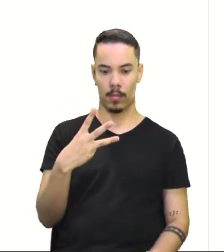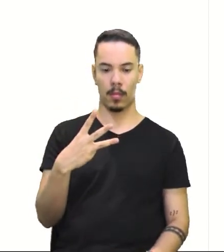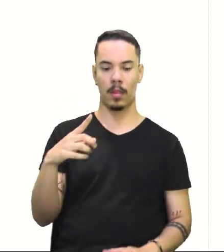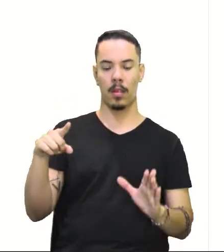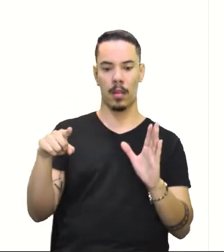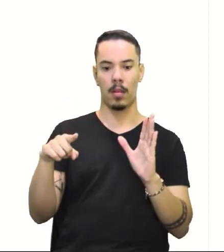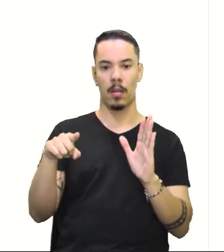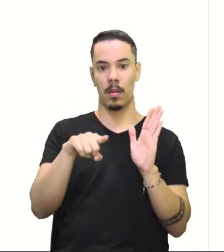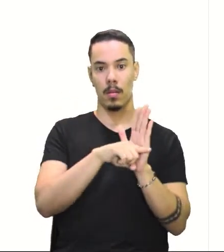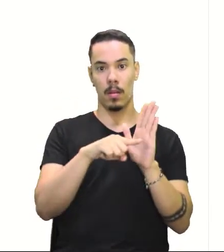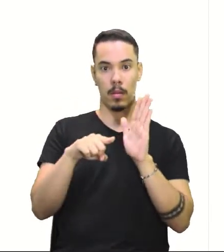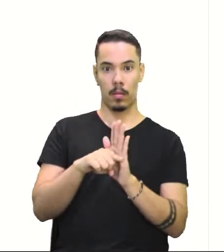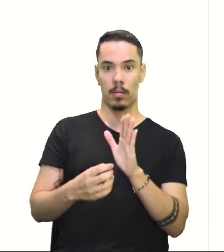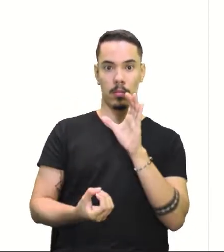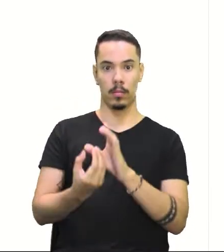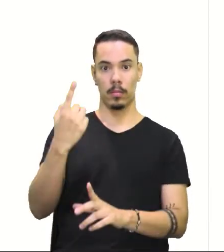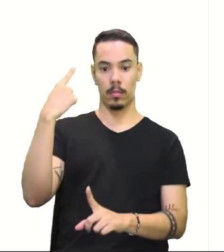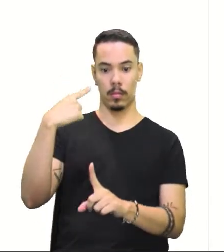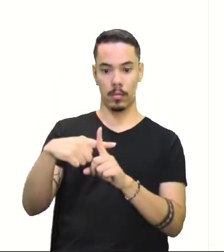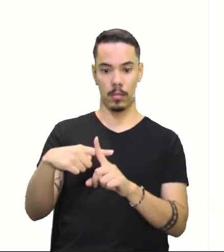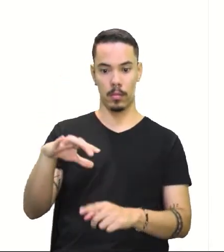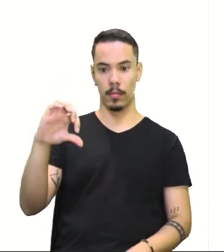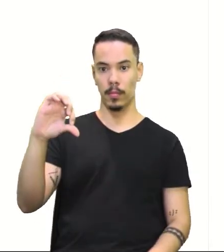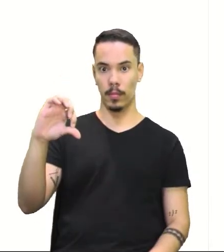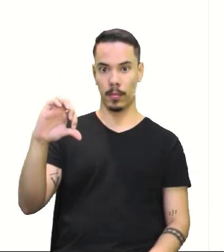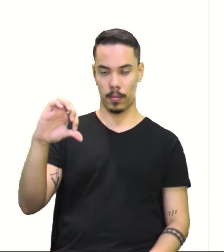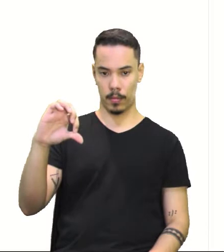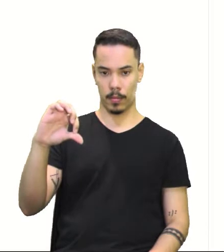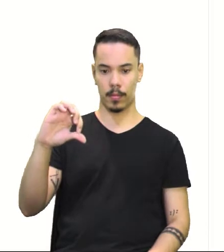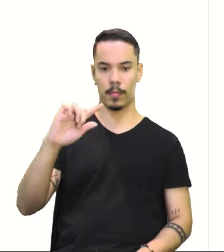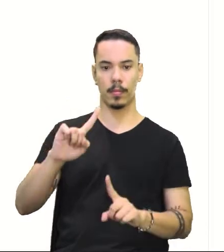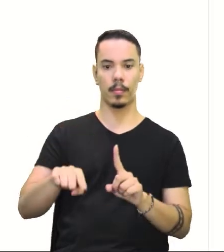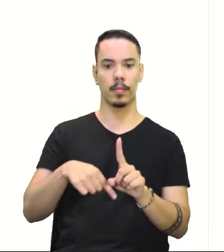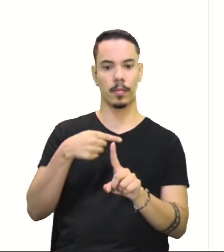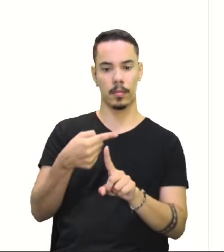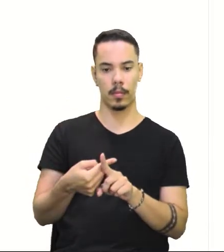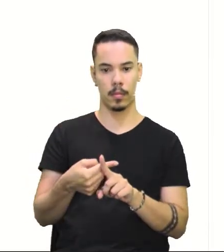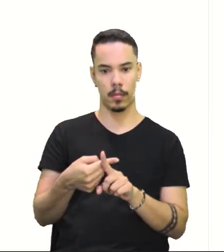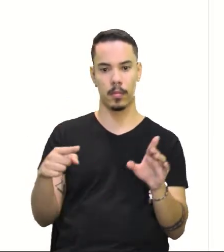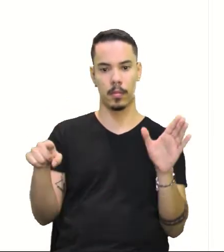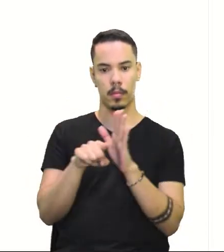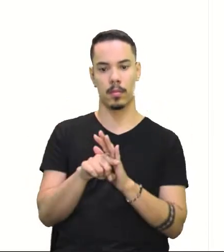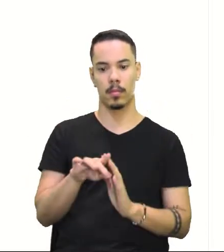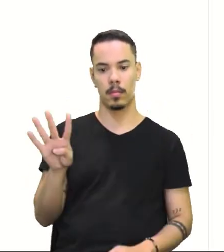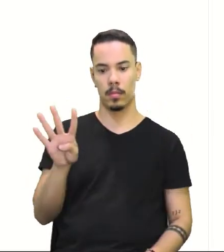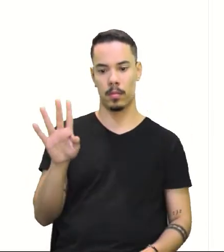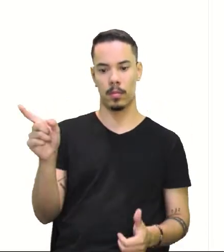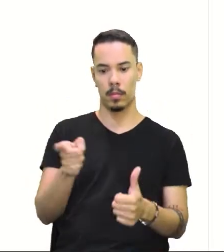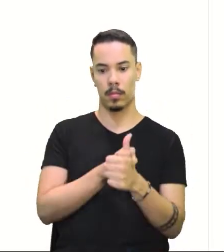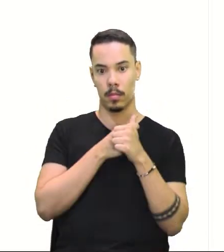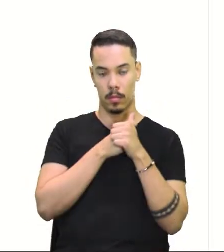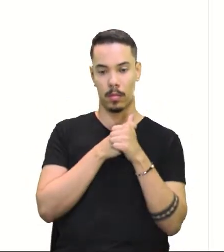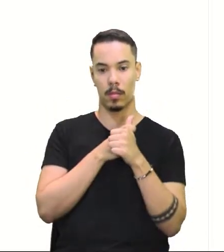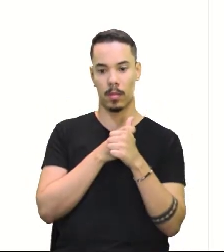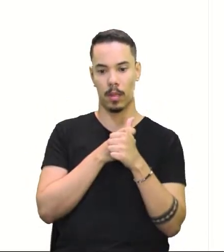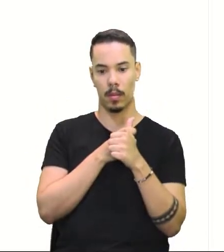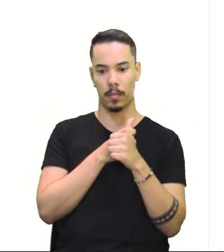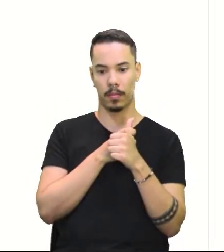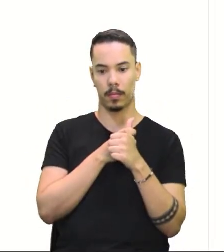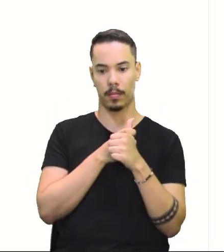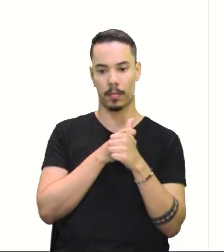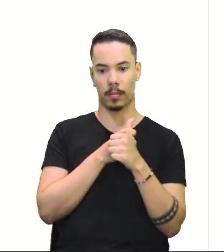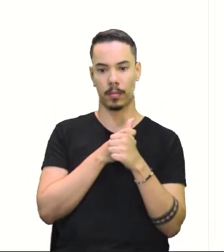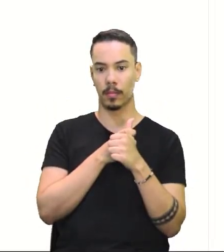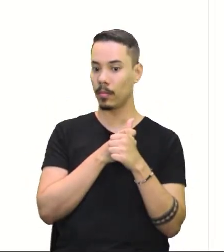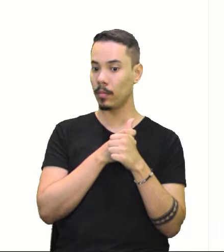com menos, mais. 3 vezes 3, 9. 9. Mais menos 4. Mais menos 4